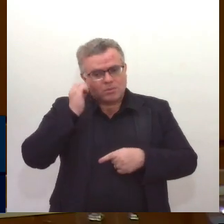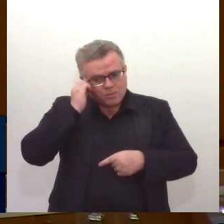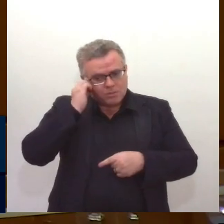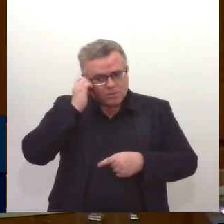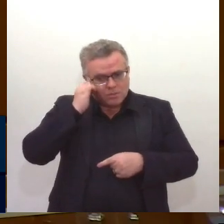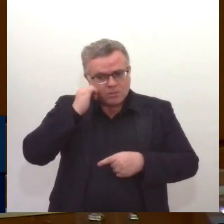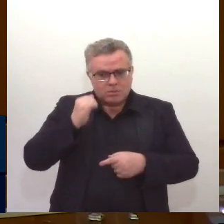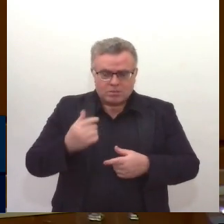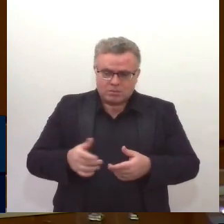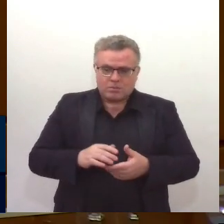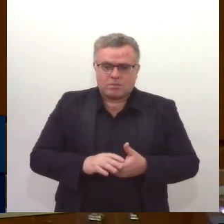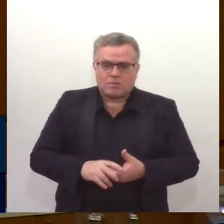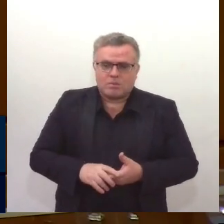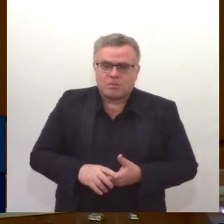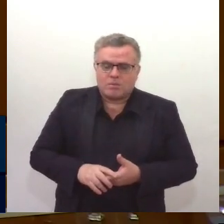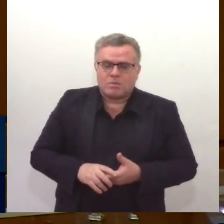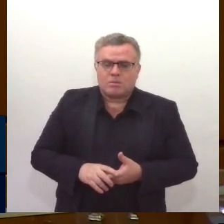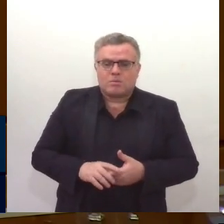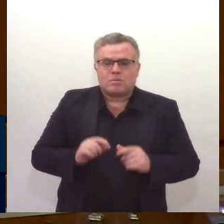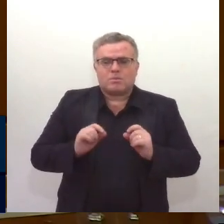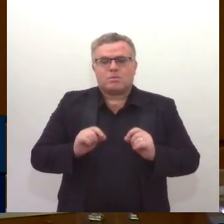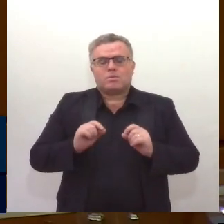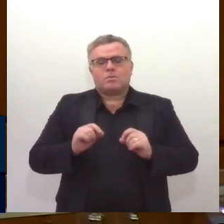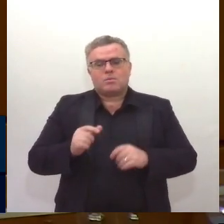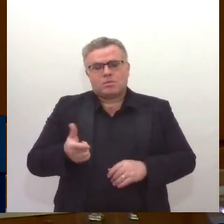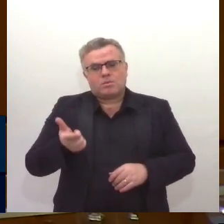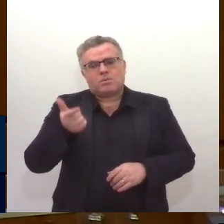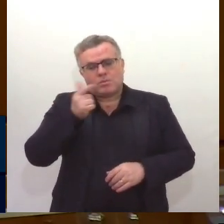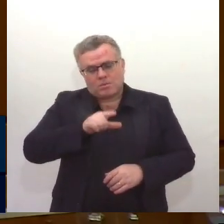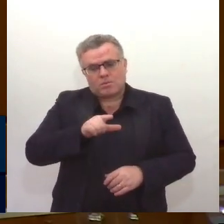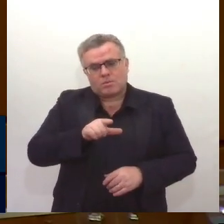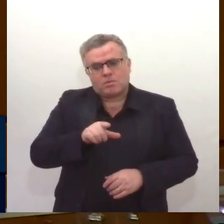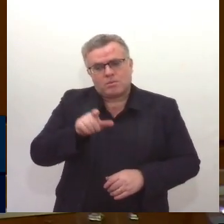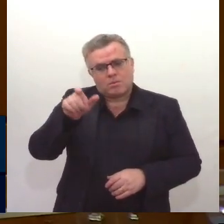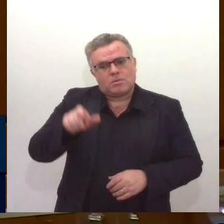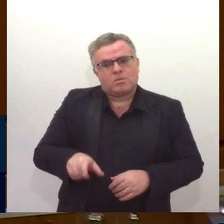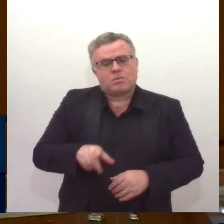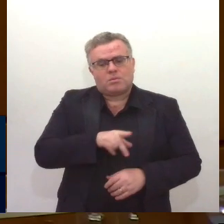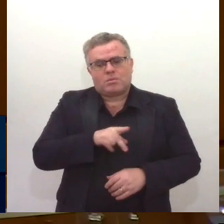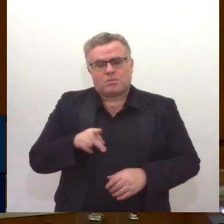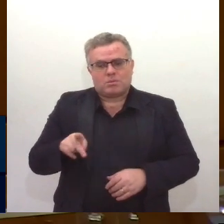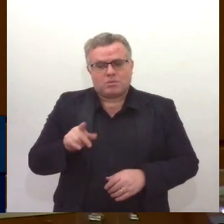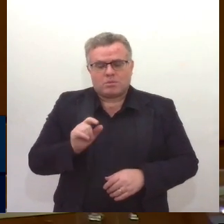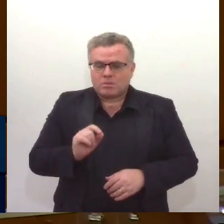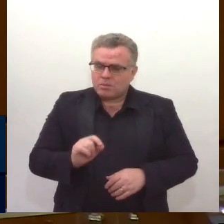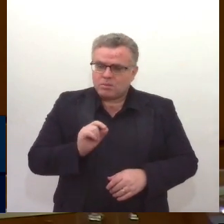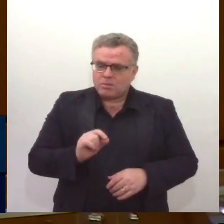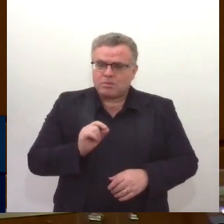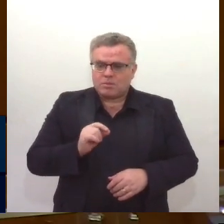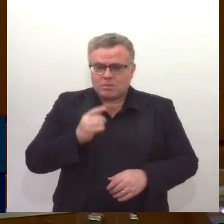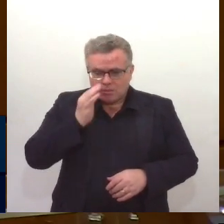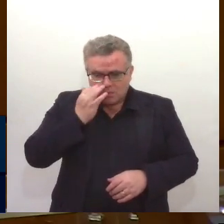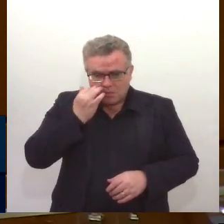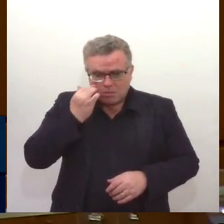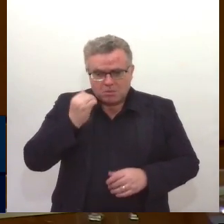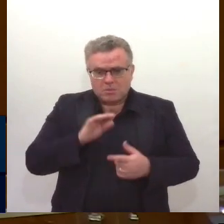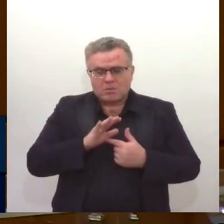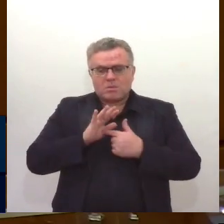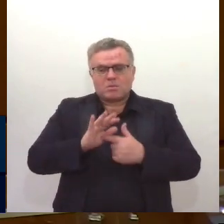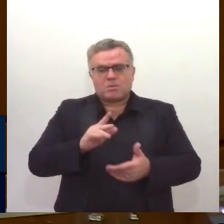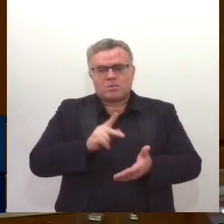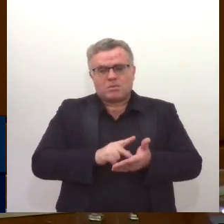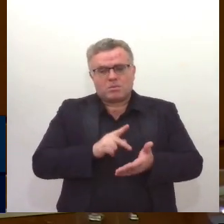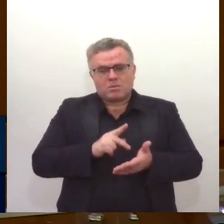a vitória do nosso presidente Donald Trump dá um basta àquele discurso